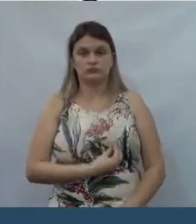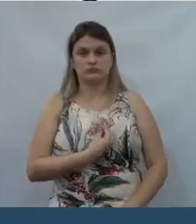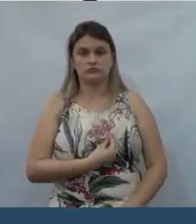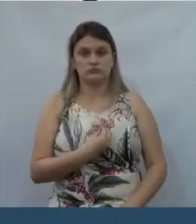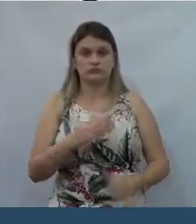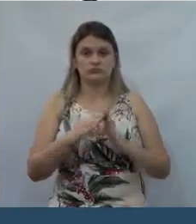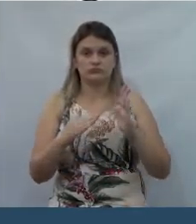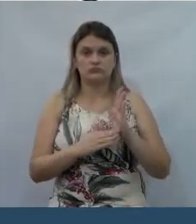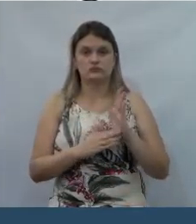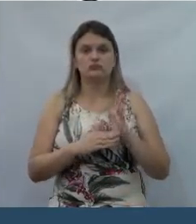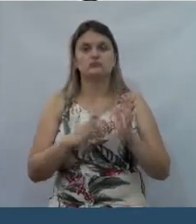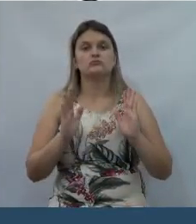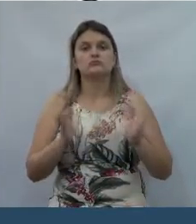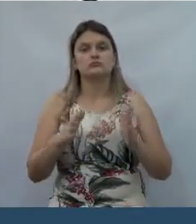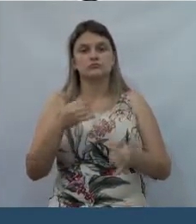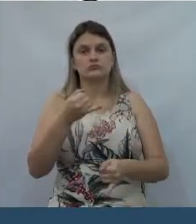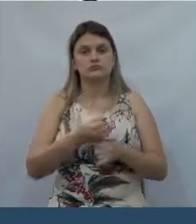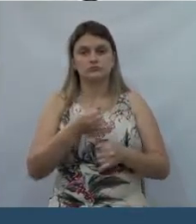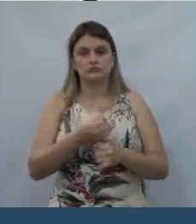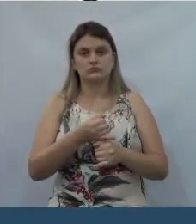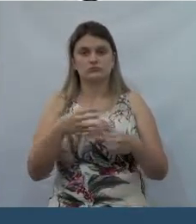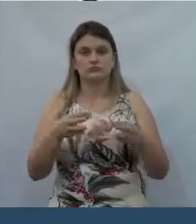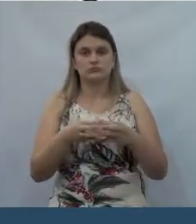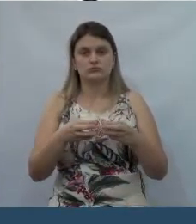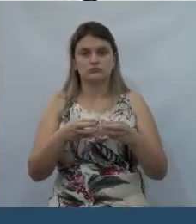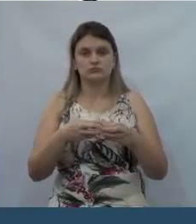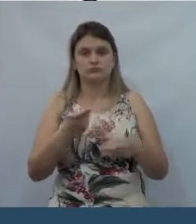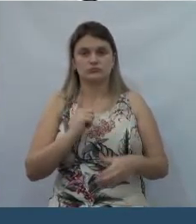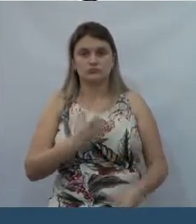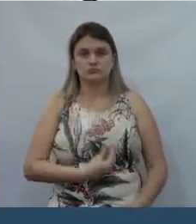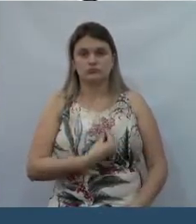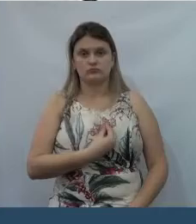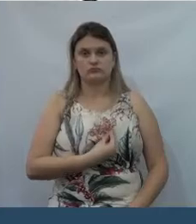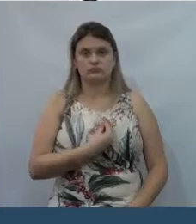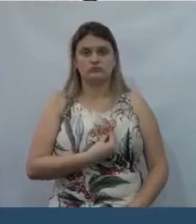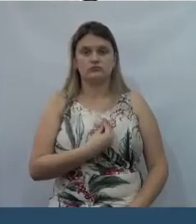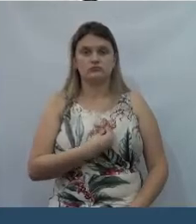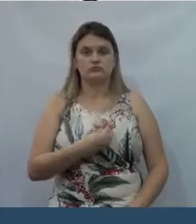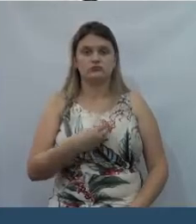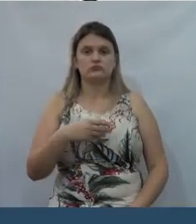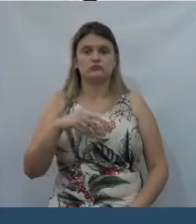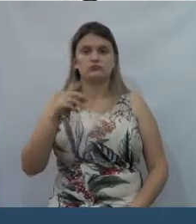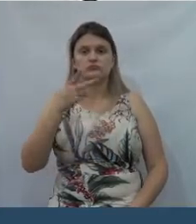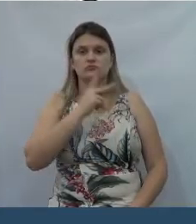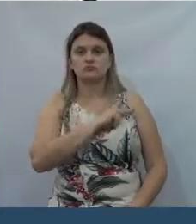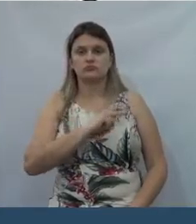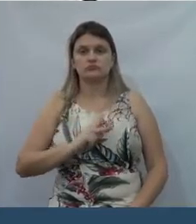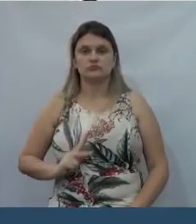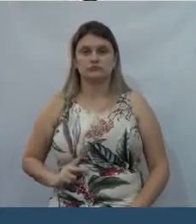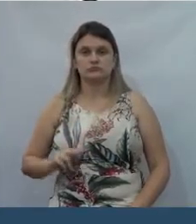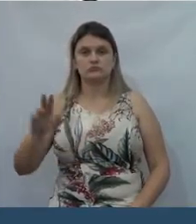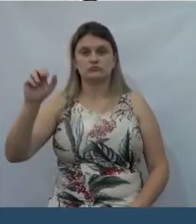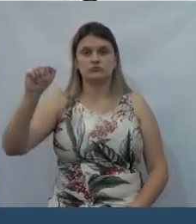nisso tudo. Então, o diretório, veja aqui presente, o nosso presidente